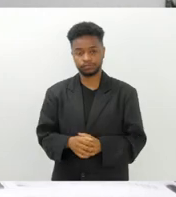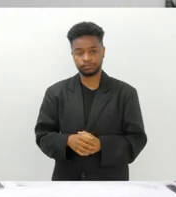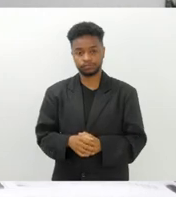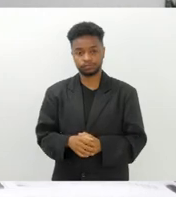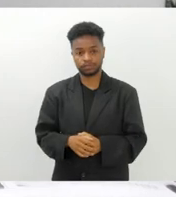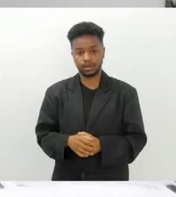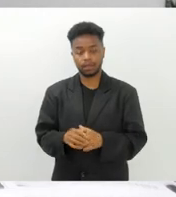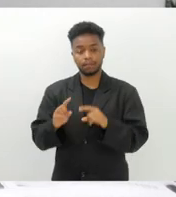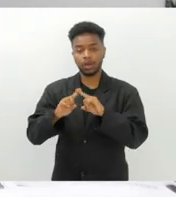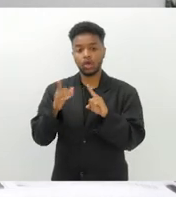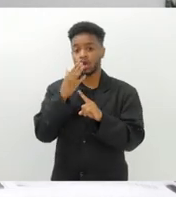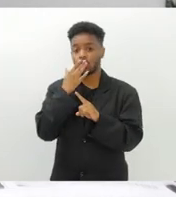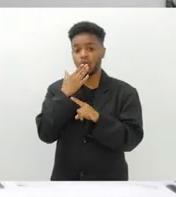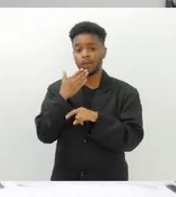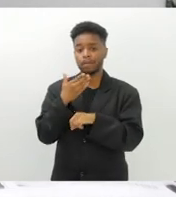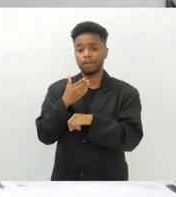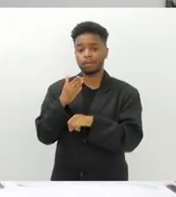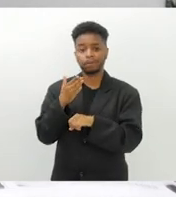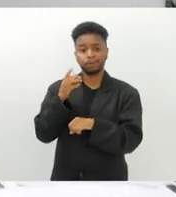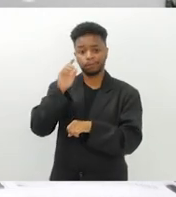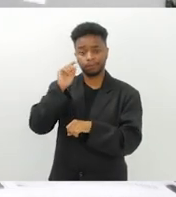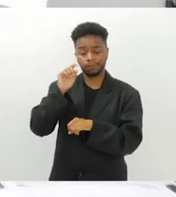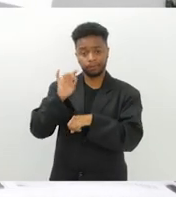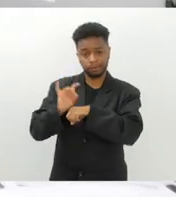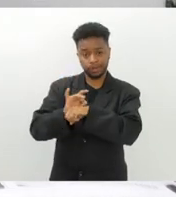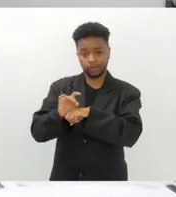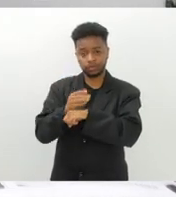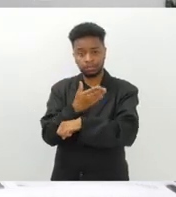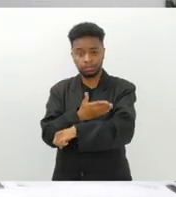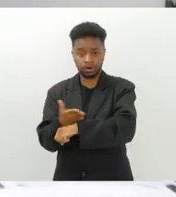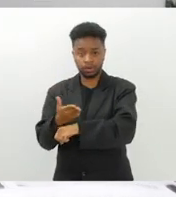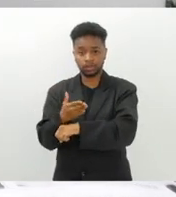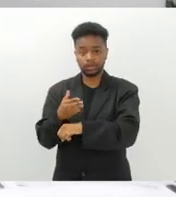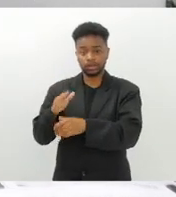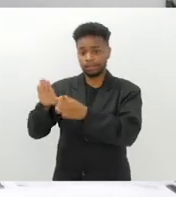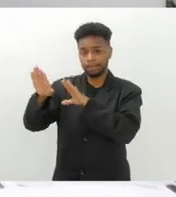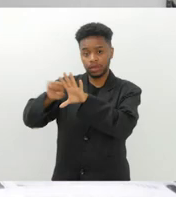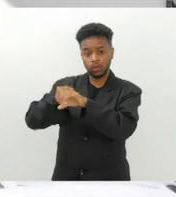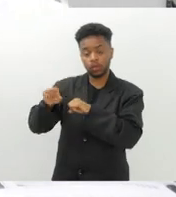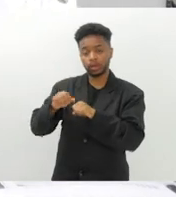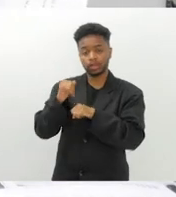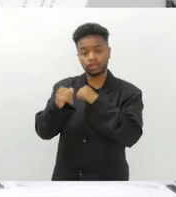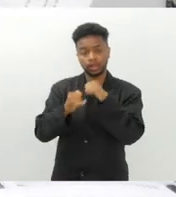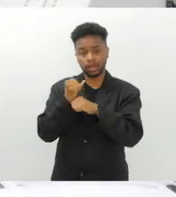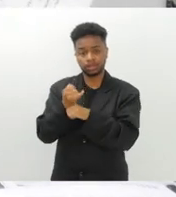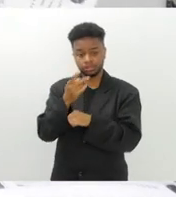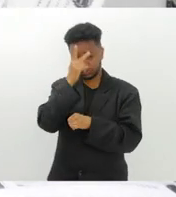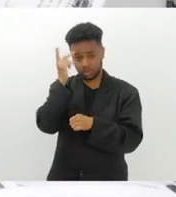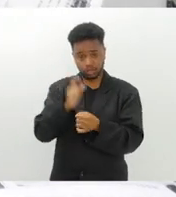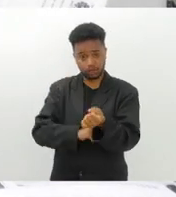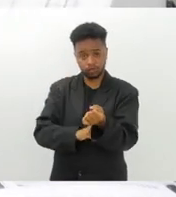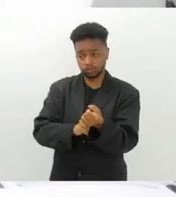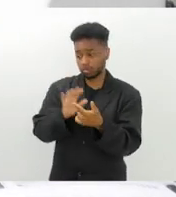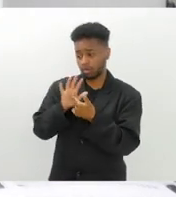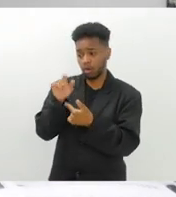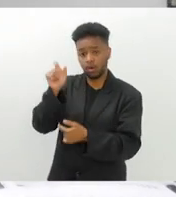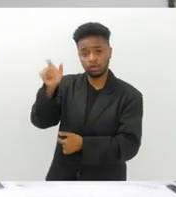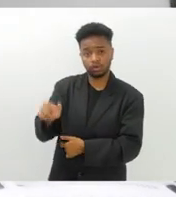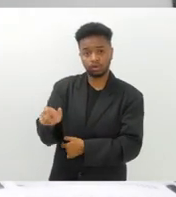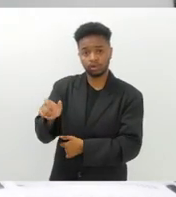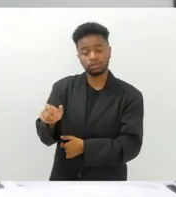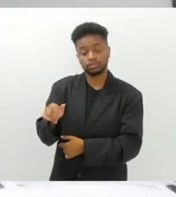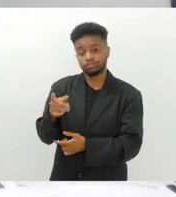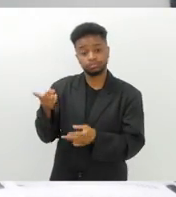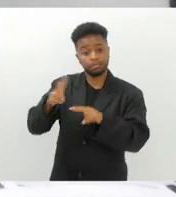branco e preto, tiradas da internet, a pessoa nervosa aponta para uma delas, prendiam a pessoa. Quer dizer, eu chamo isso de